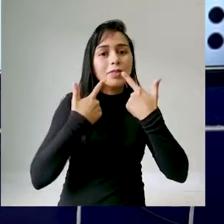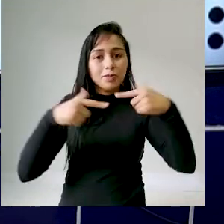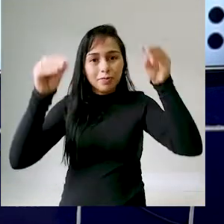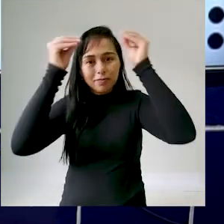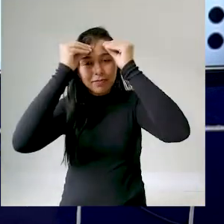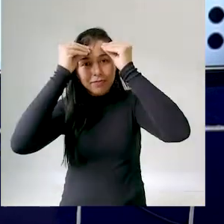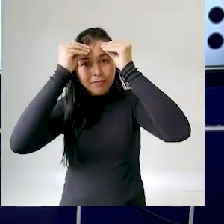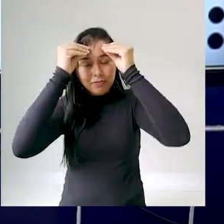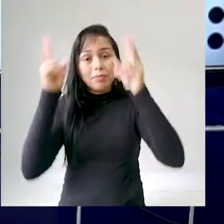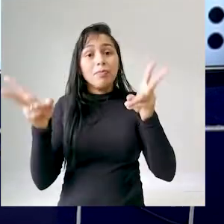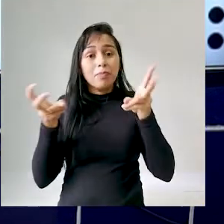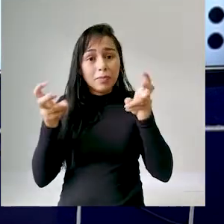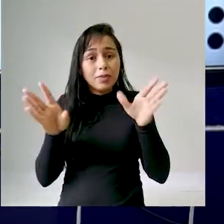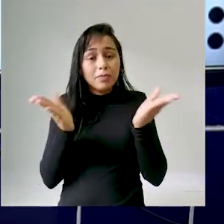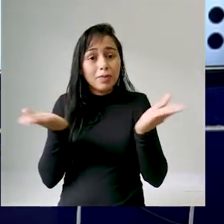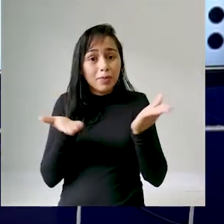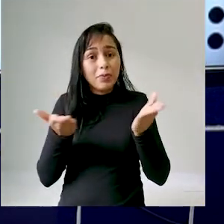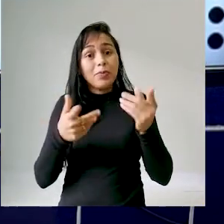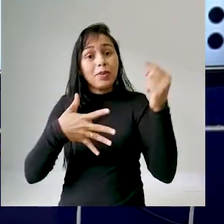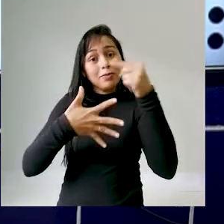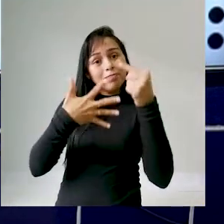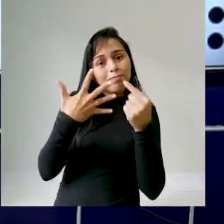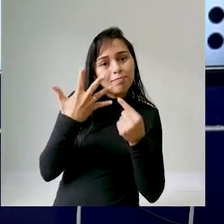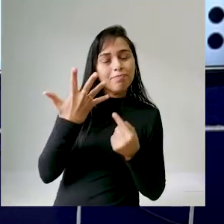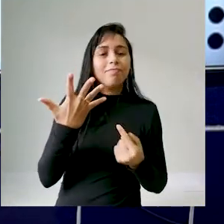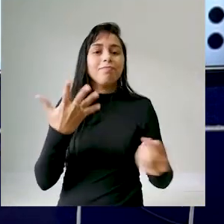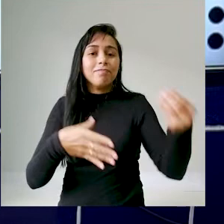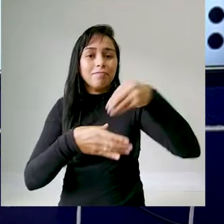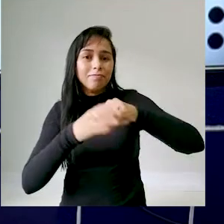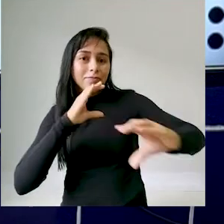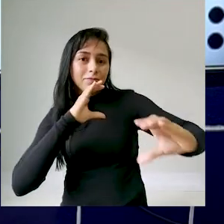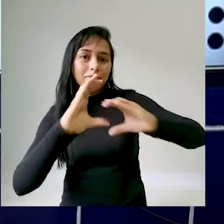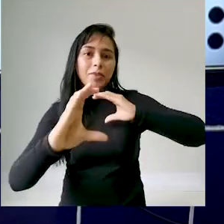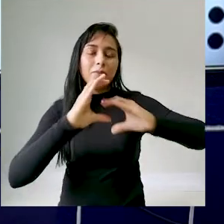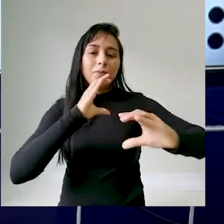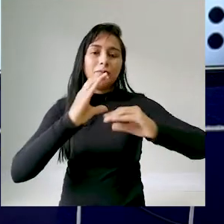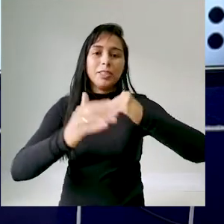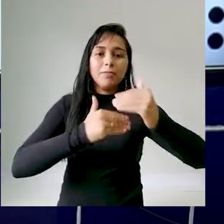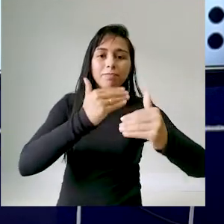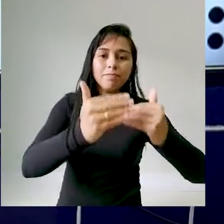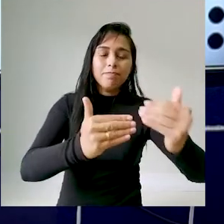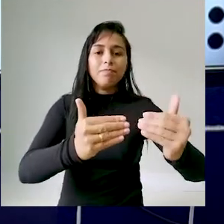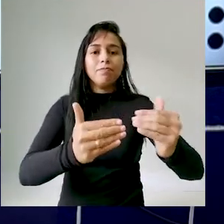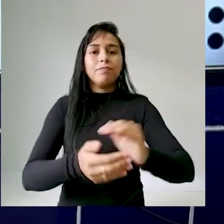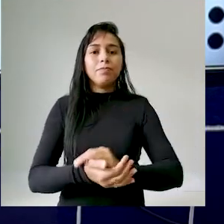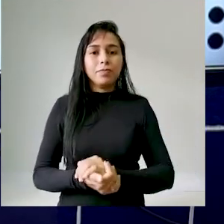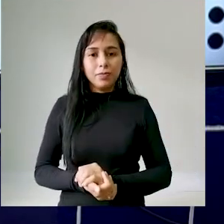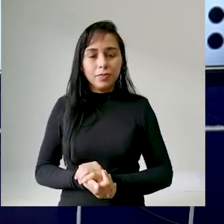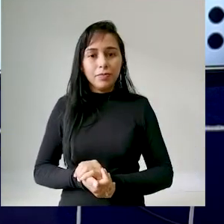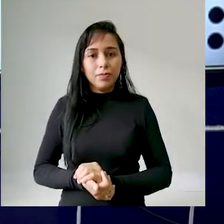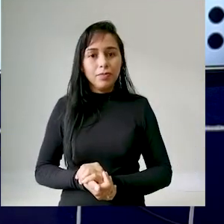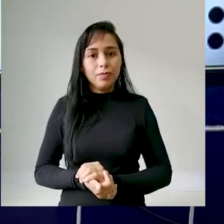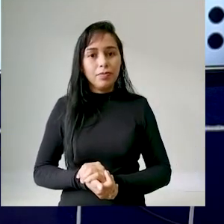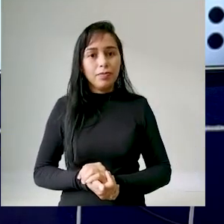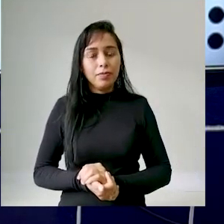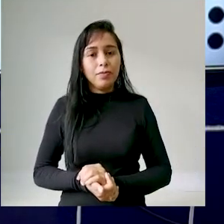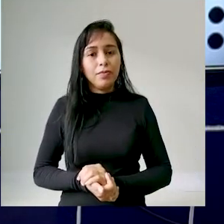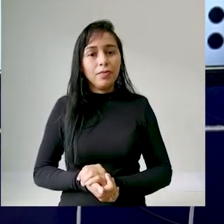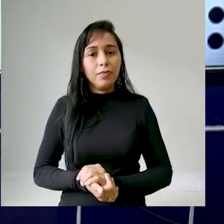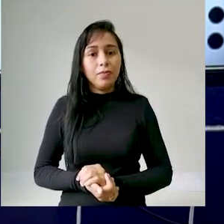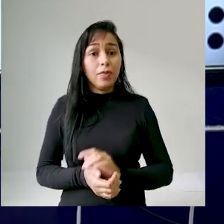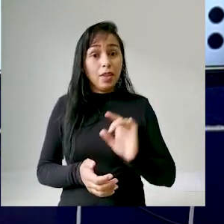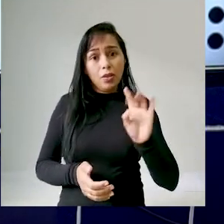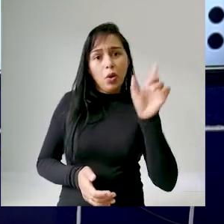nós vamos conhecer os elementos que compõem o processo comunicativo. Não basta só uma pessoa falando